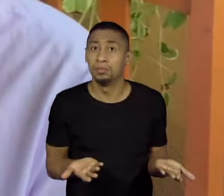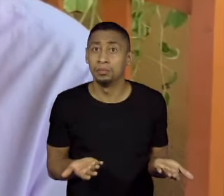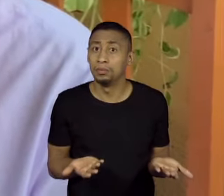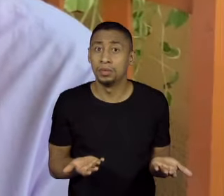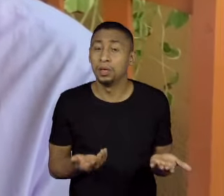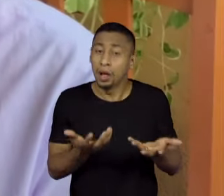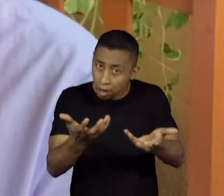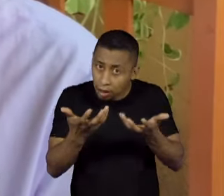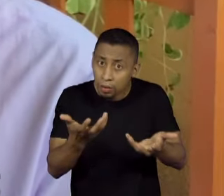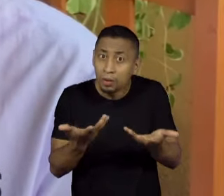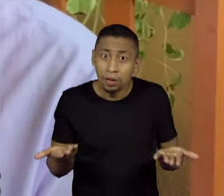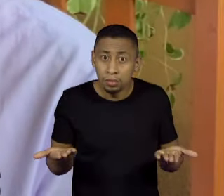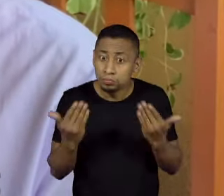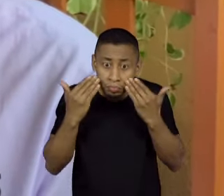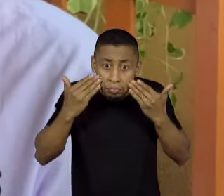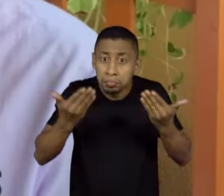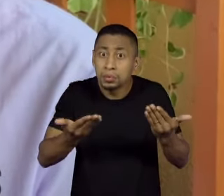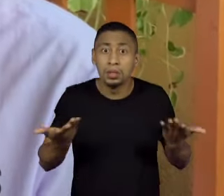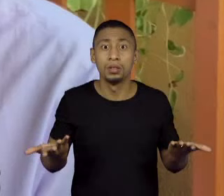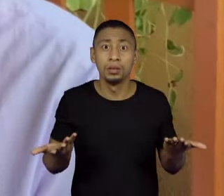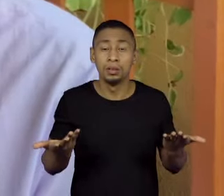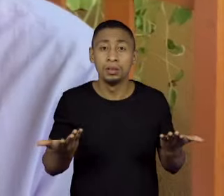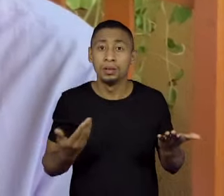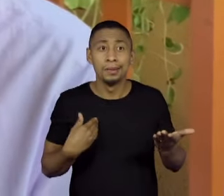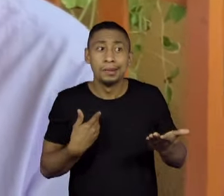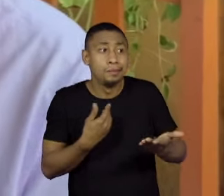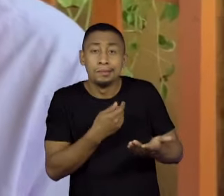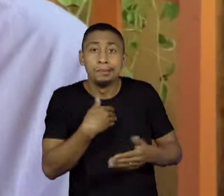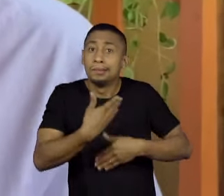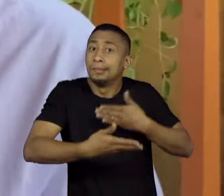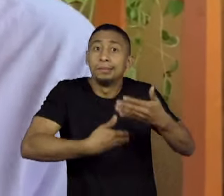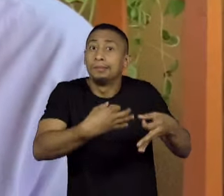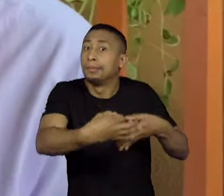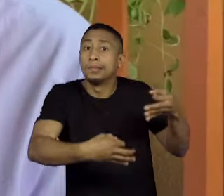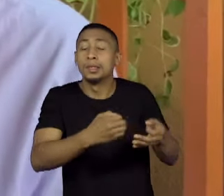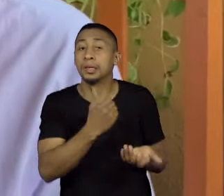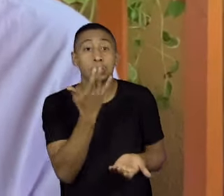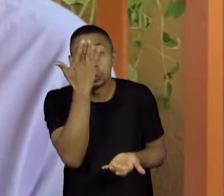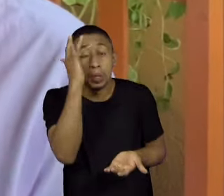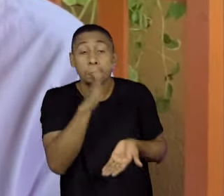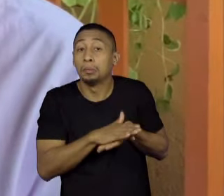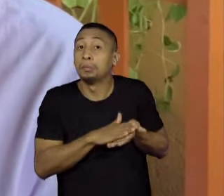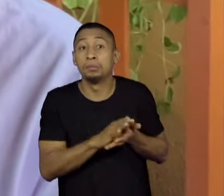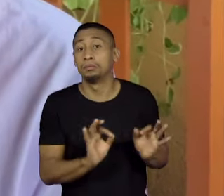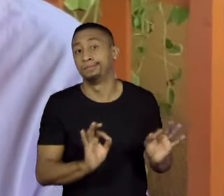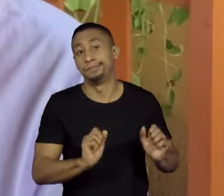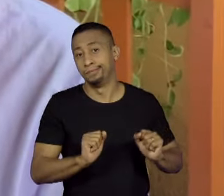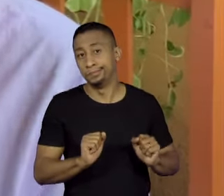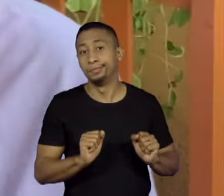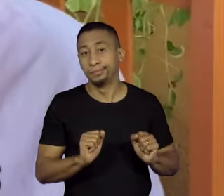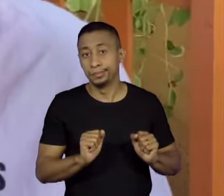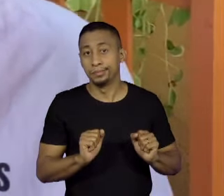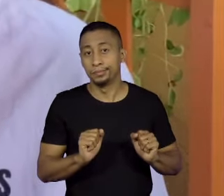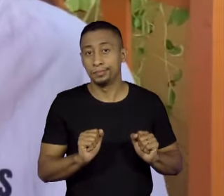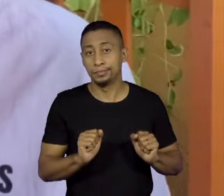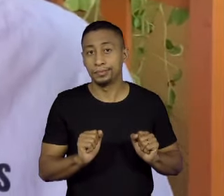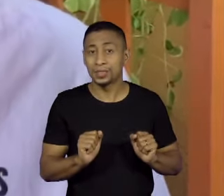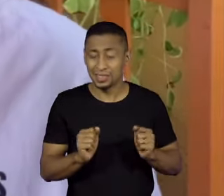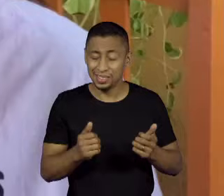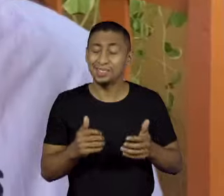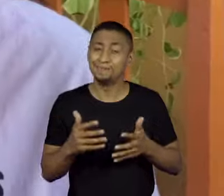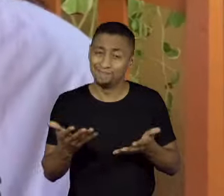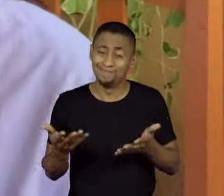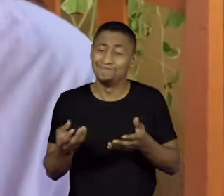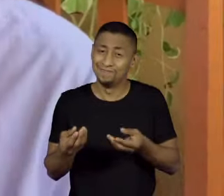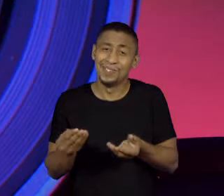inquérito está em investigação, está em aberto ainda, e é isso que a gente sabe. Então eu acho muito, muito